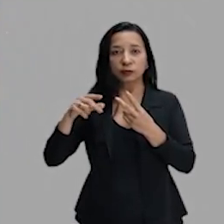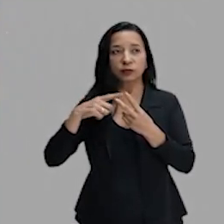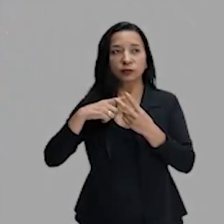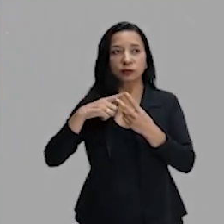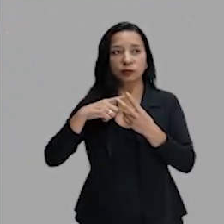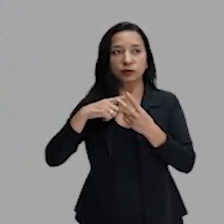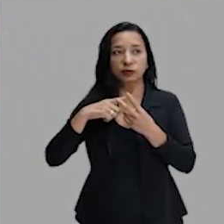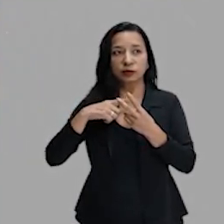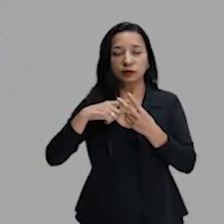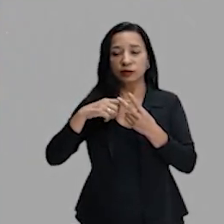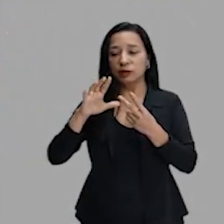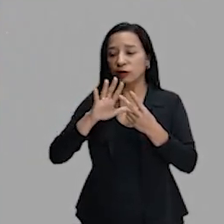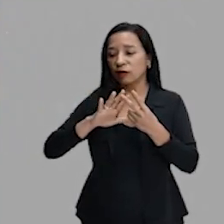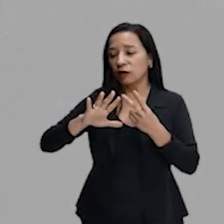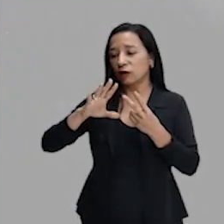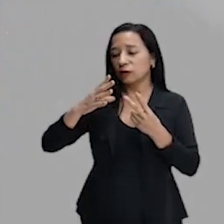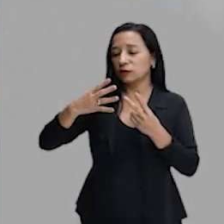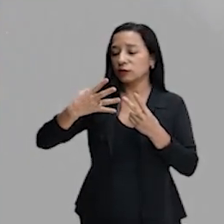aqui a área